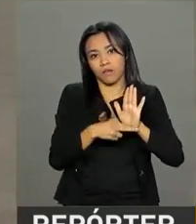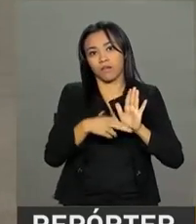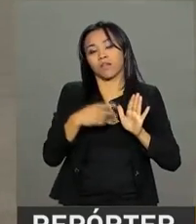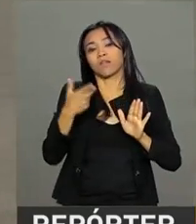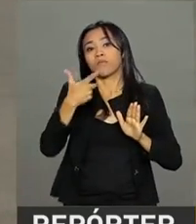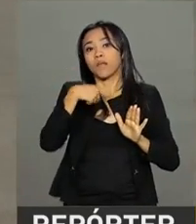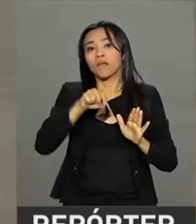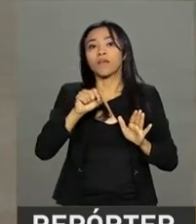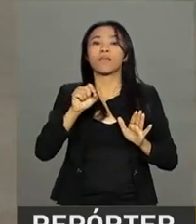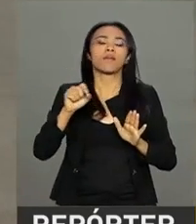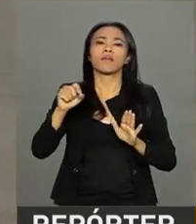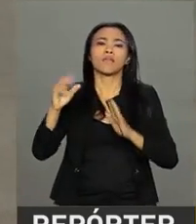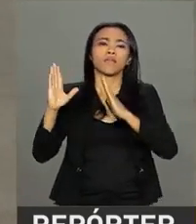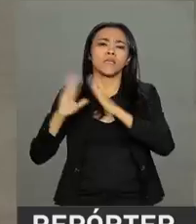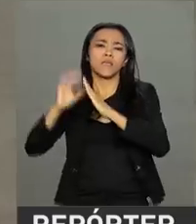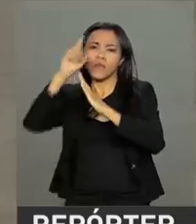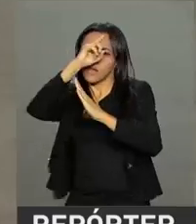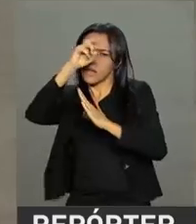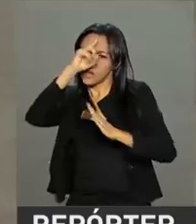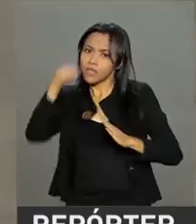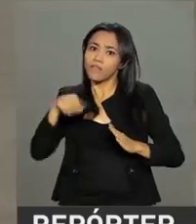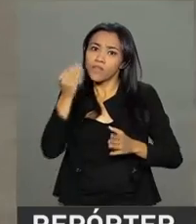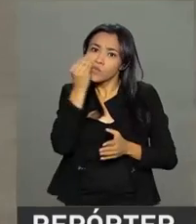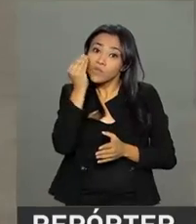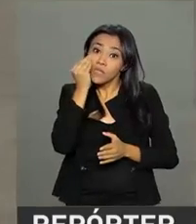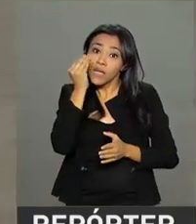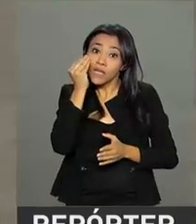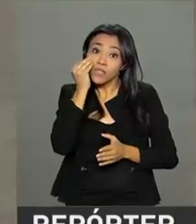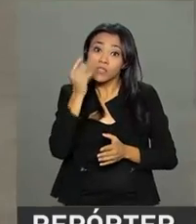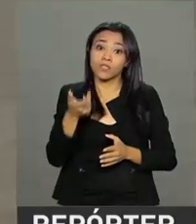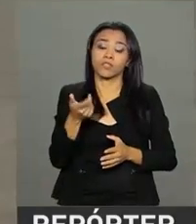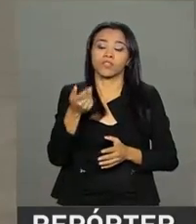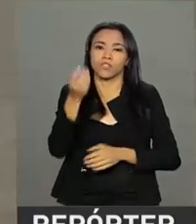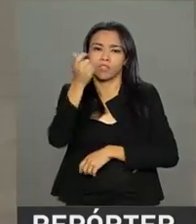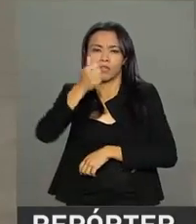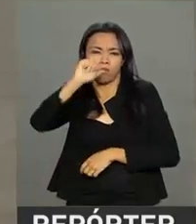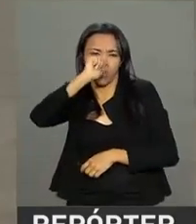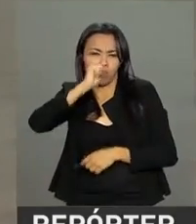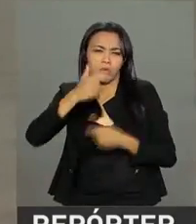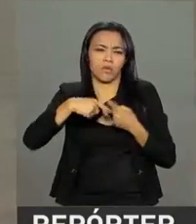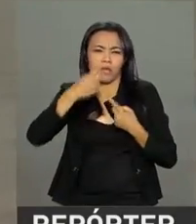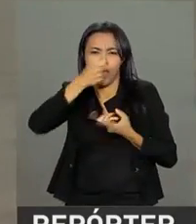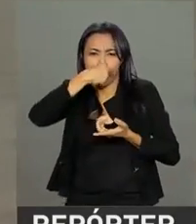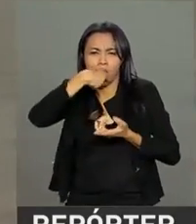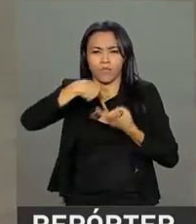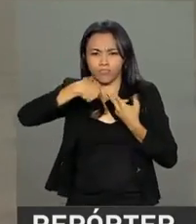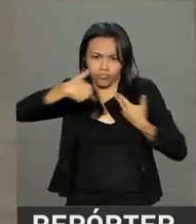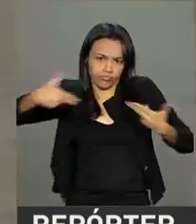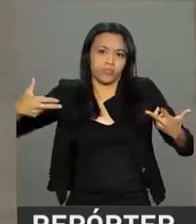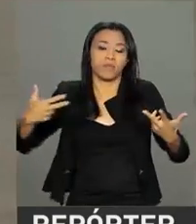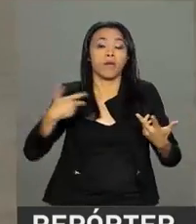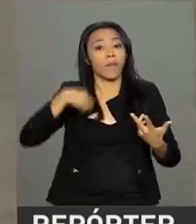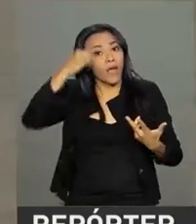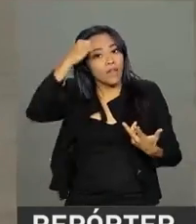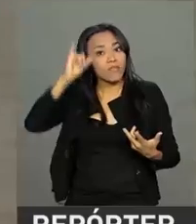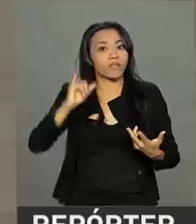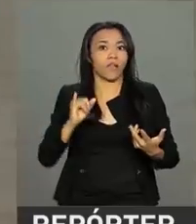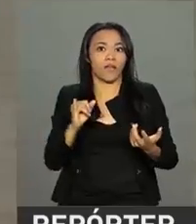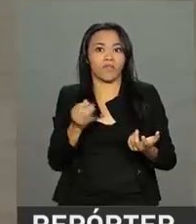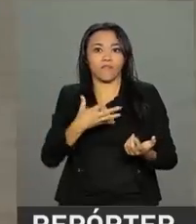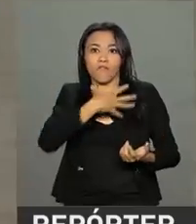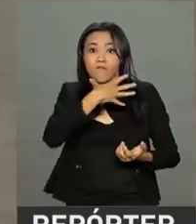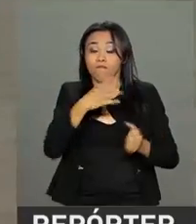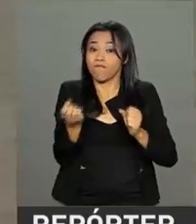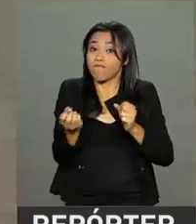das clínicas que fazem os testes toxicológicos a ideia é combater qualquer tentativa de fraude e evitar